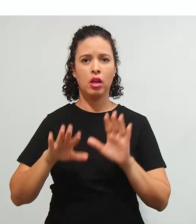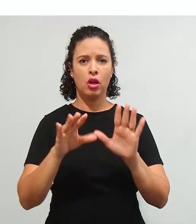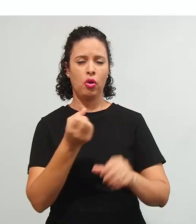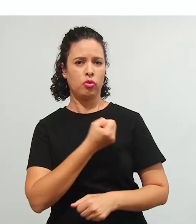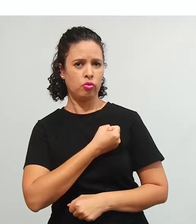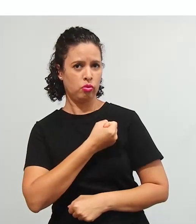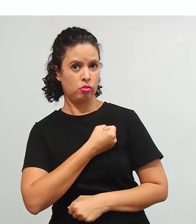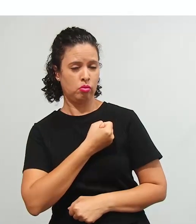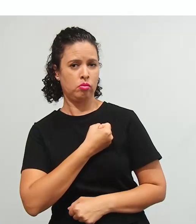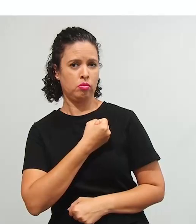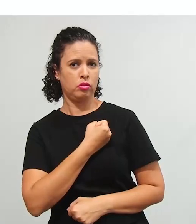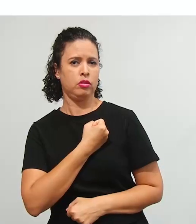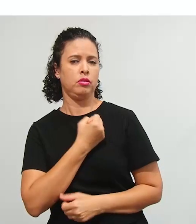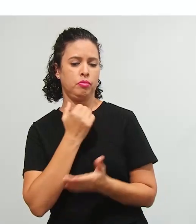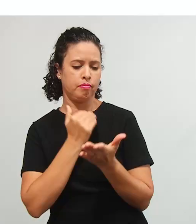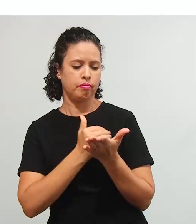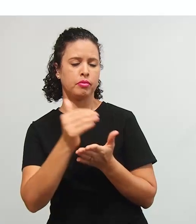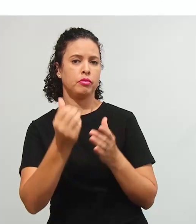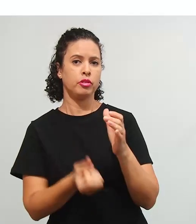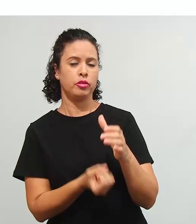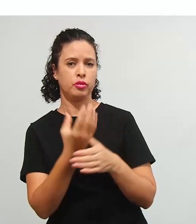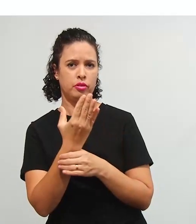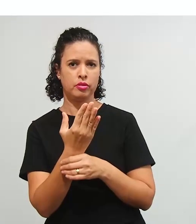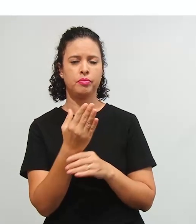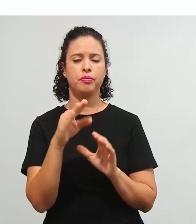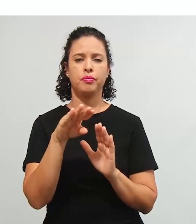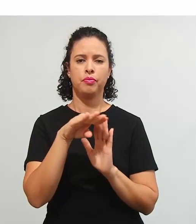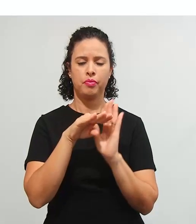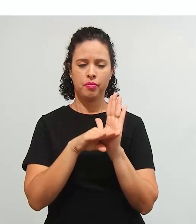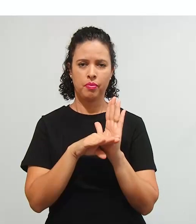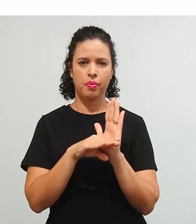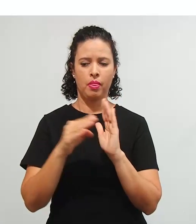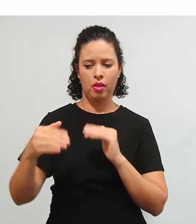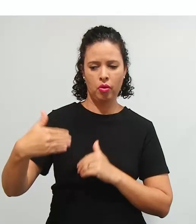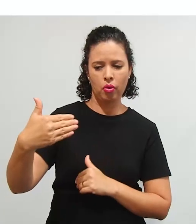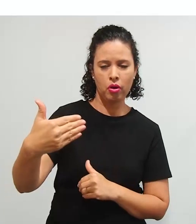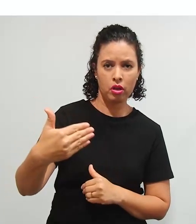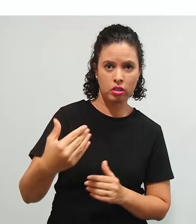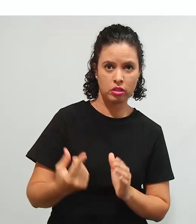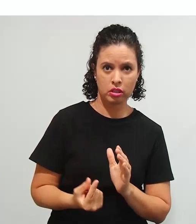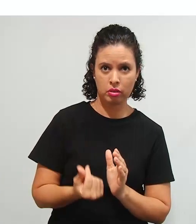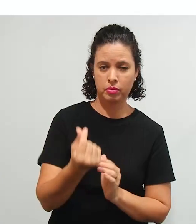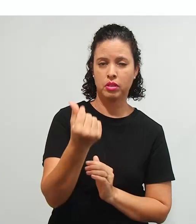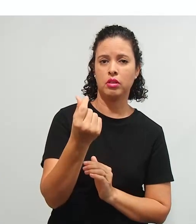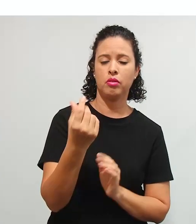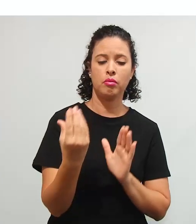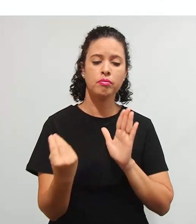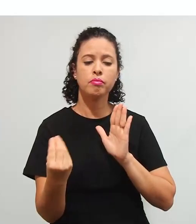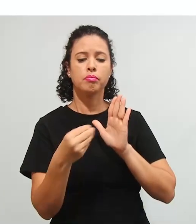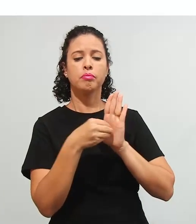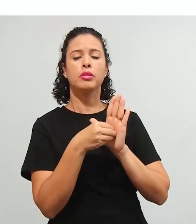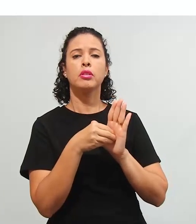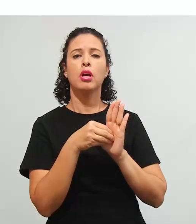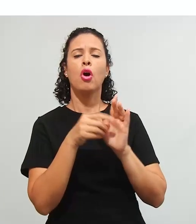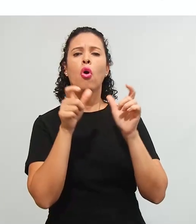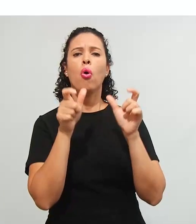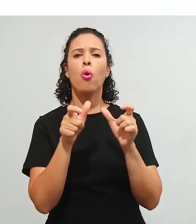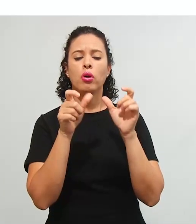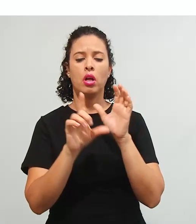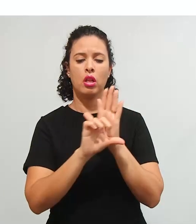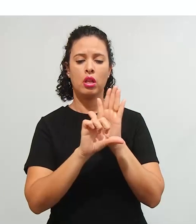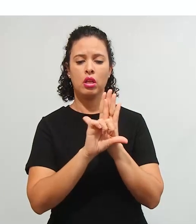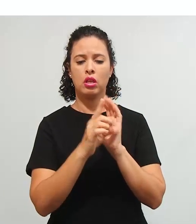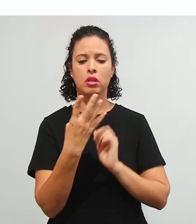origem para as receitas correntes e de capital, elas estão definidas conforme a